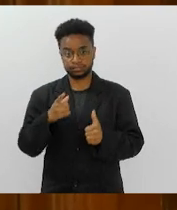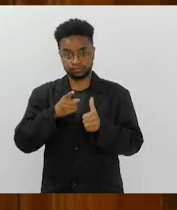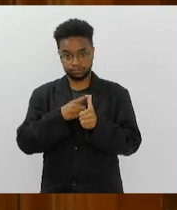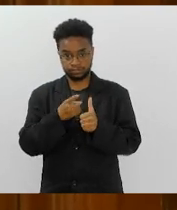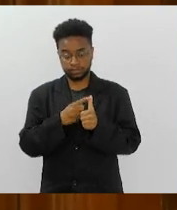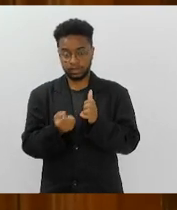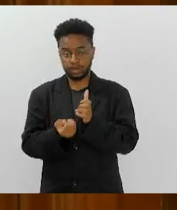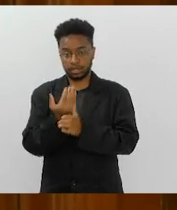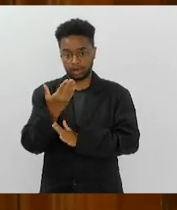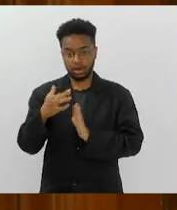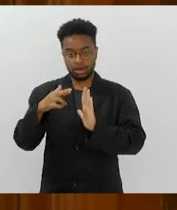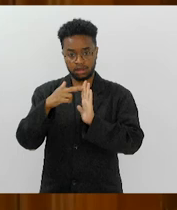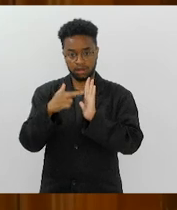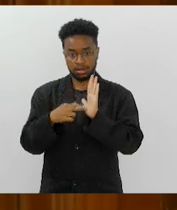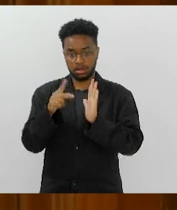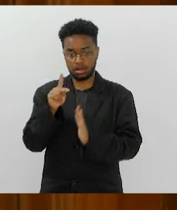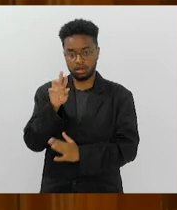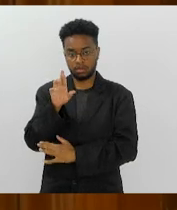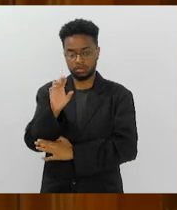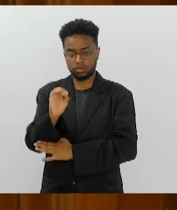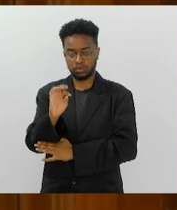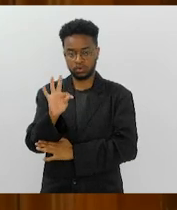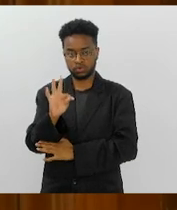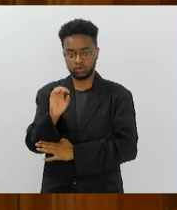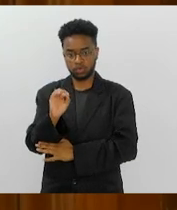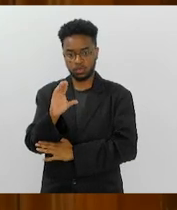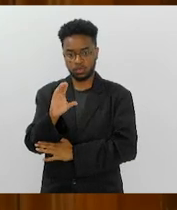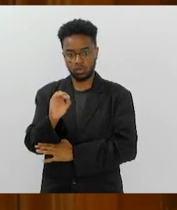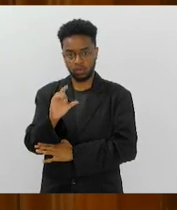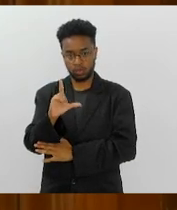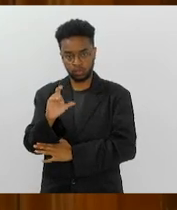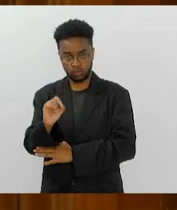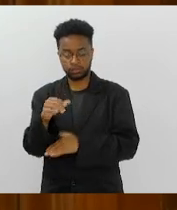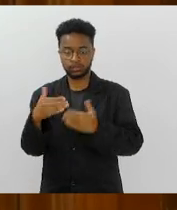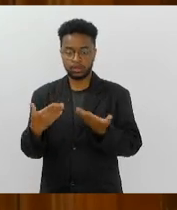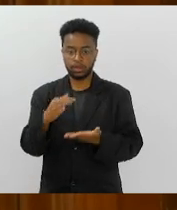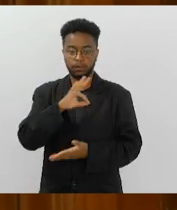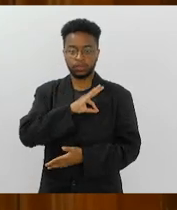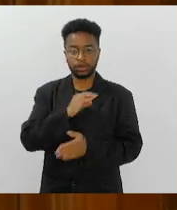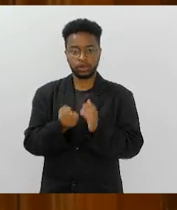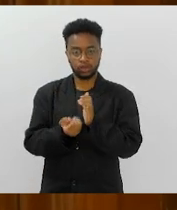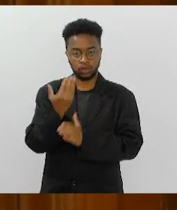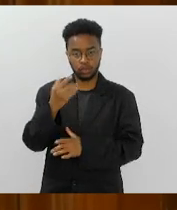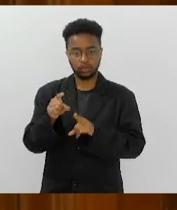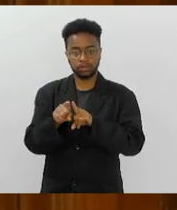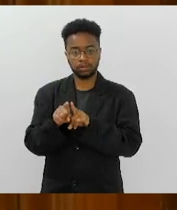de protocolos, e a Polícia Militar criou protocolos, não só criou, como vem